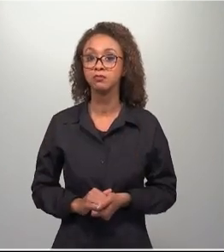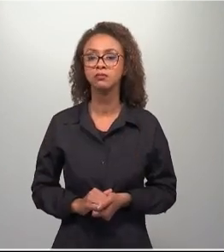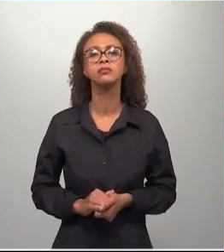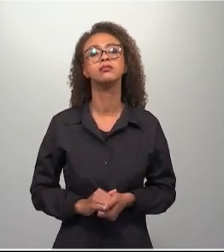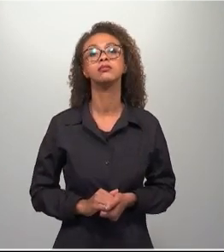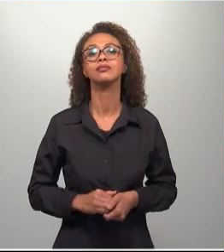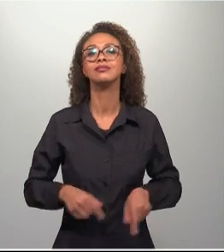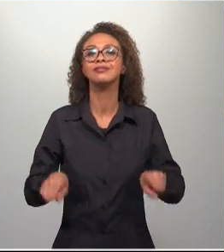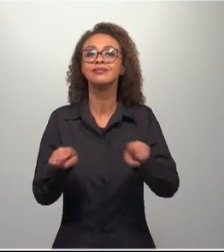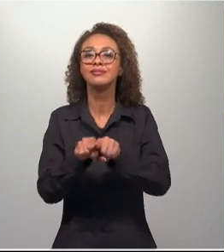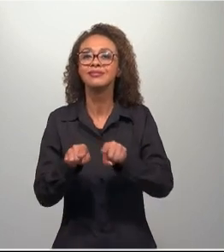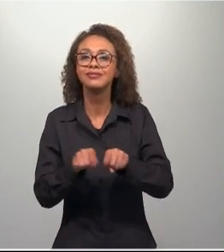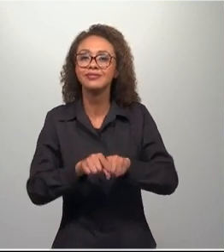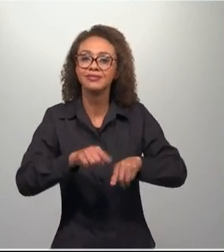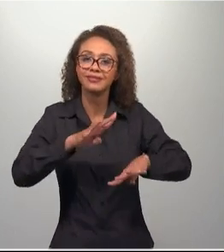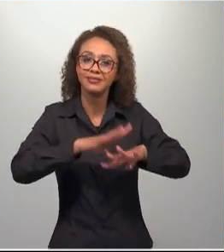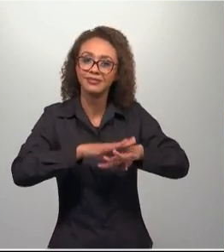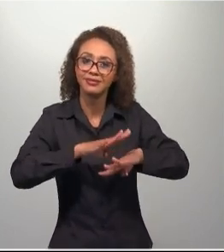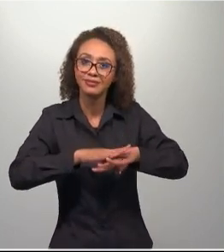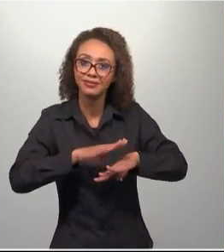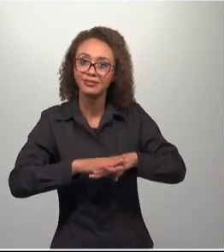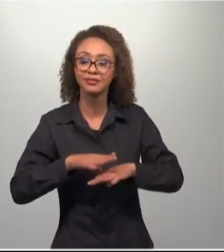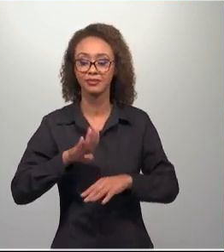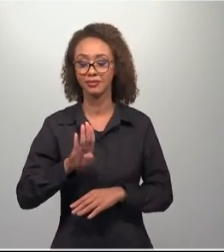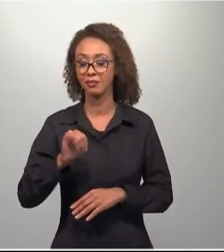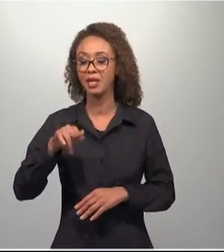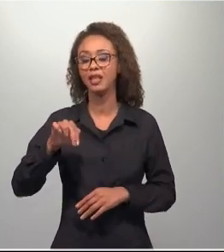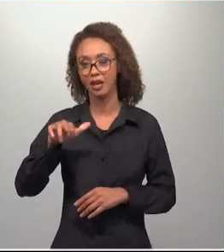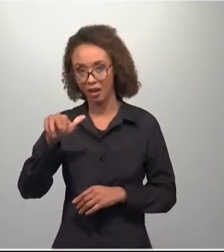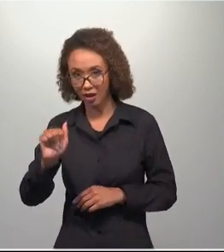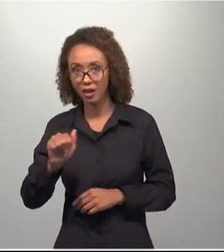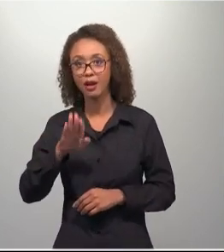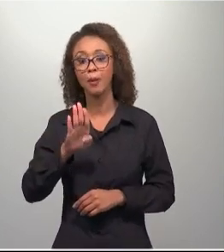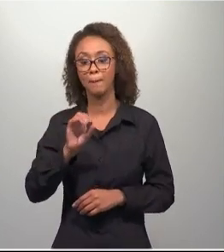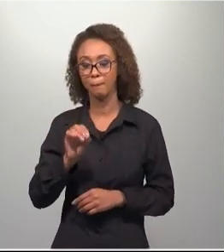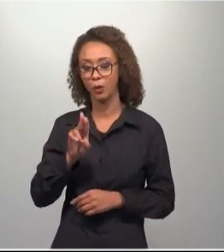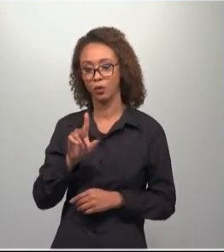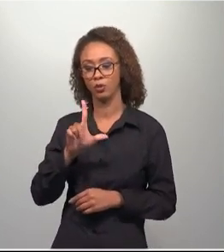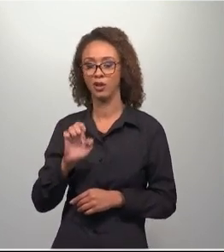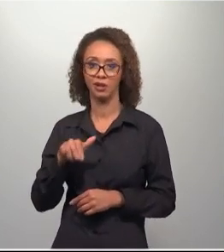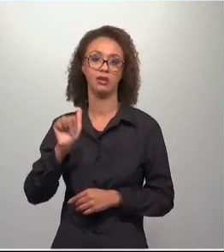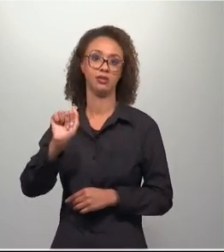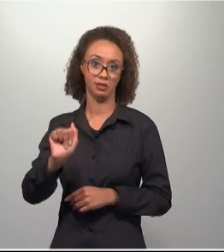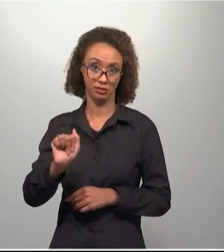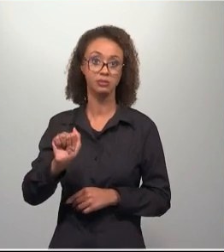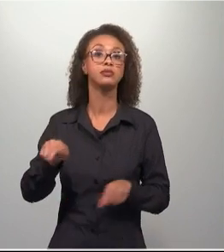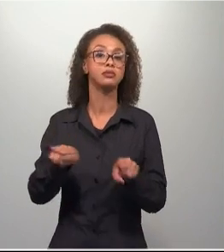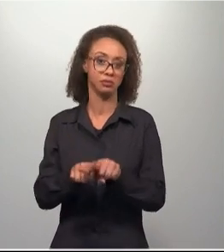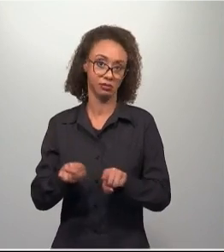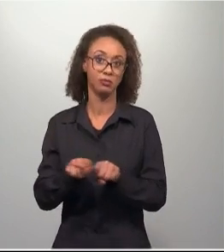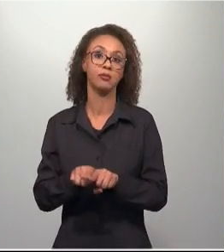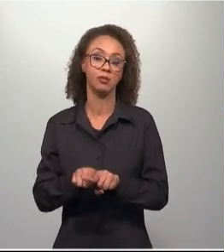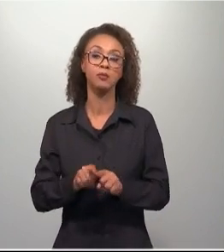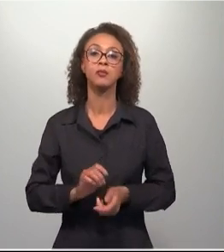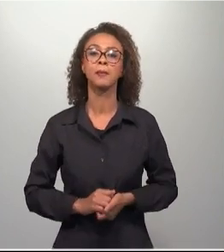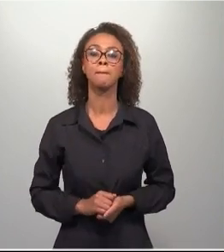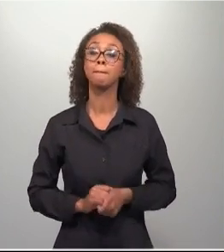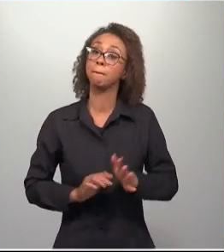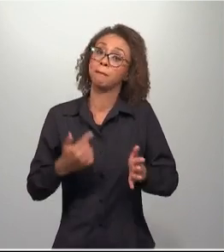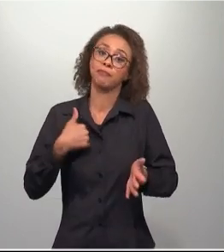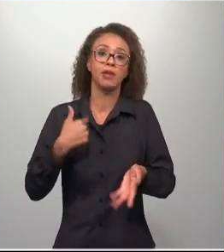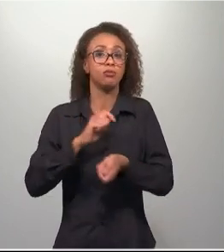booleana aos binária funções é binárias e aí eu tenho que me